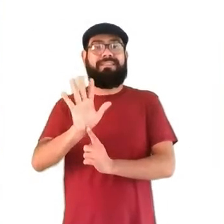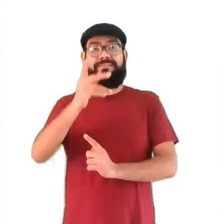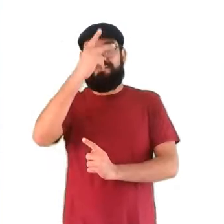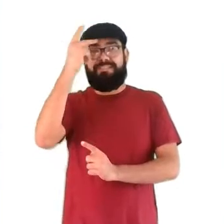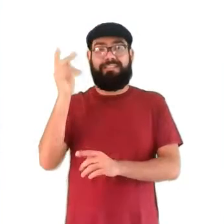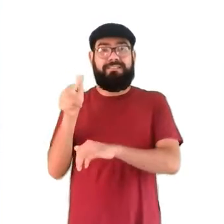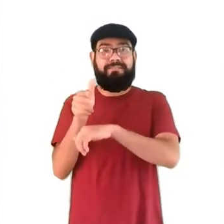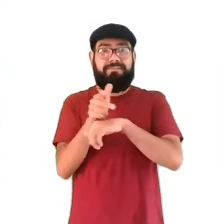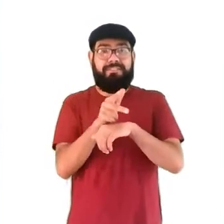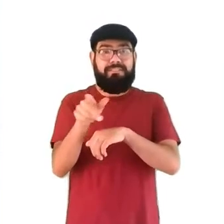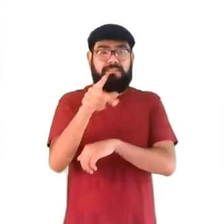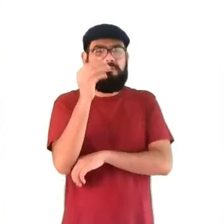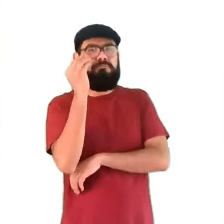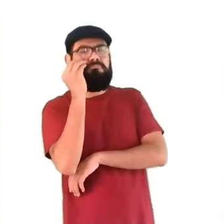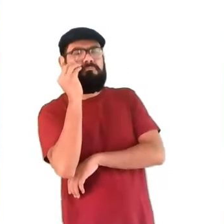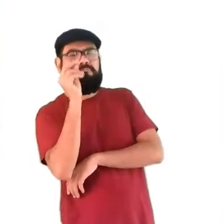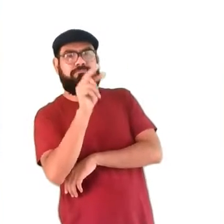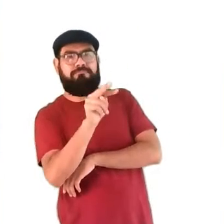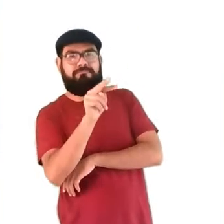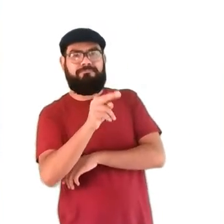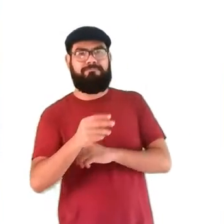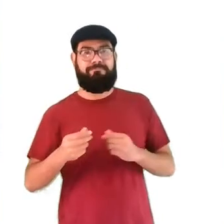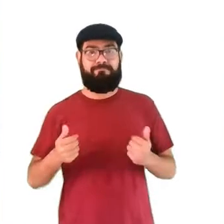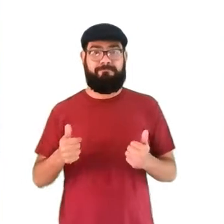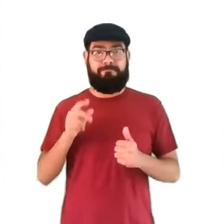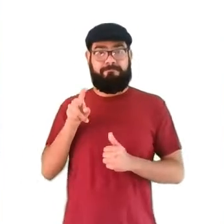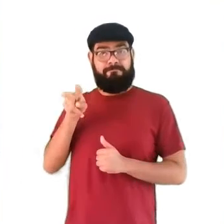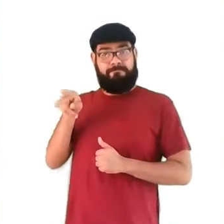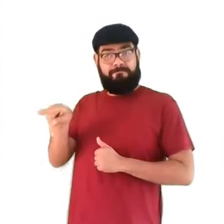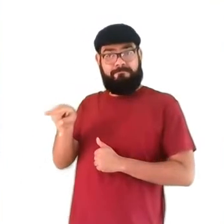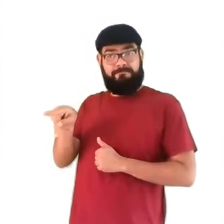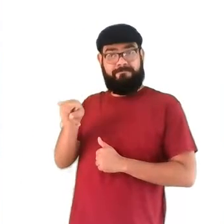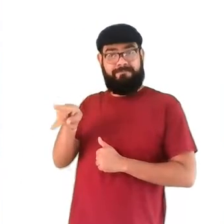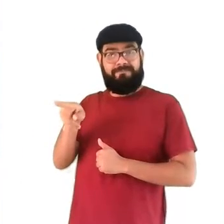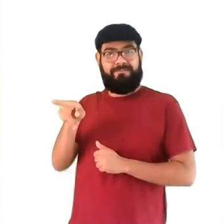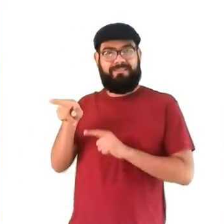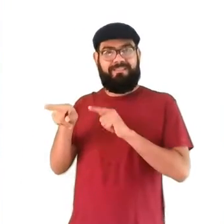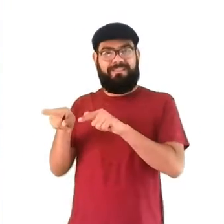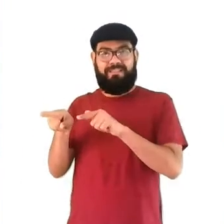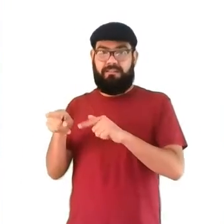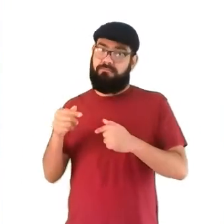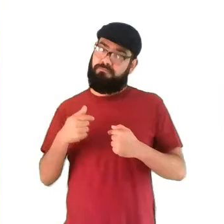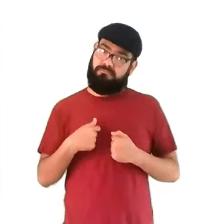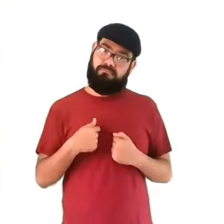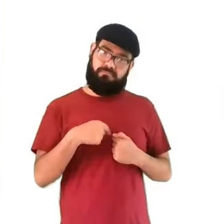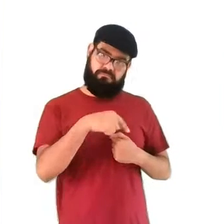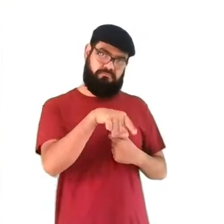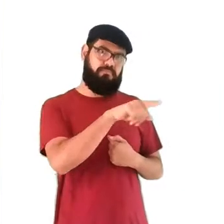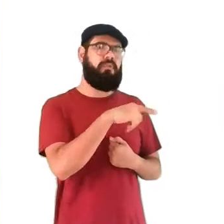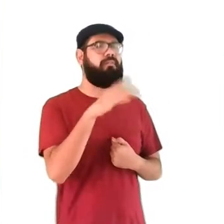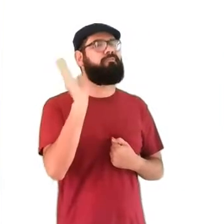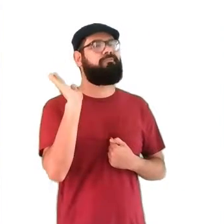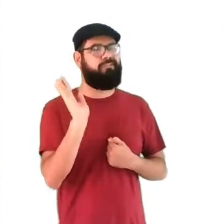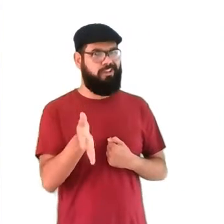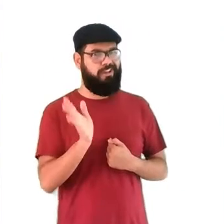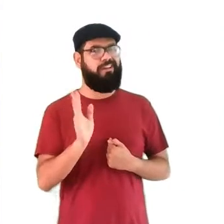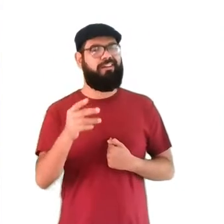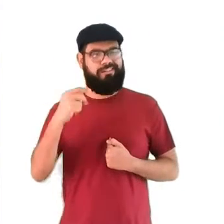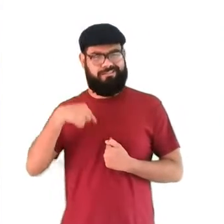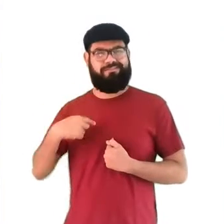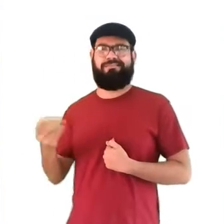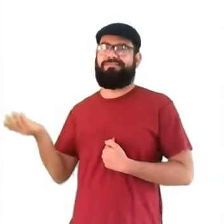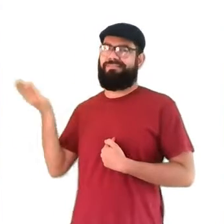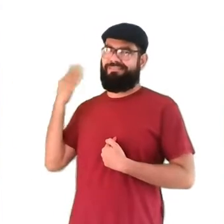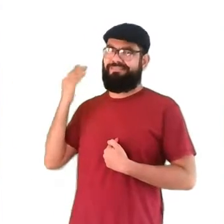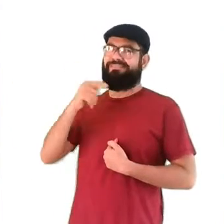vocês observarem, tá bom? Então, tanto eu quanto vocês, nós já passamos por essa fase que vocês